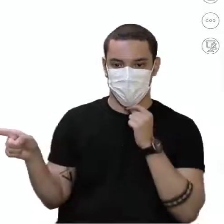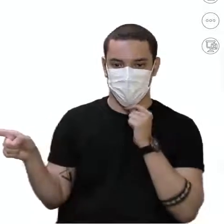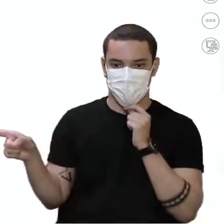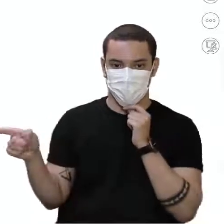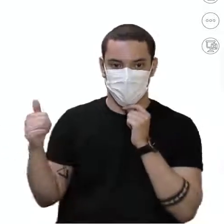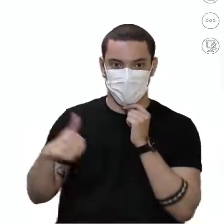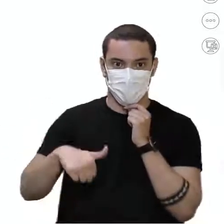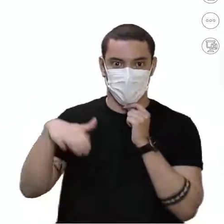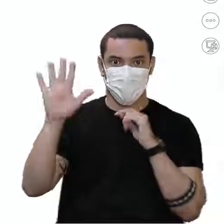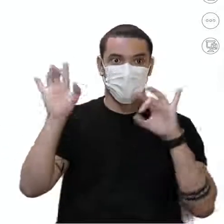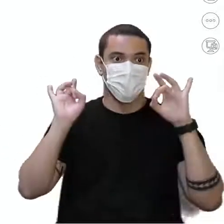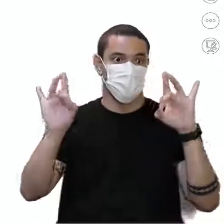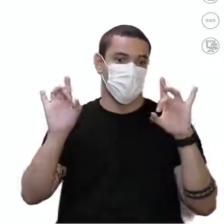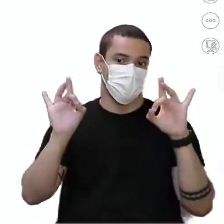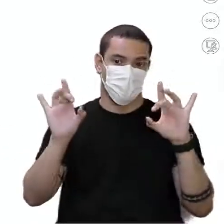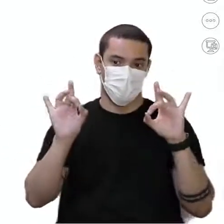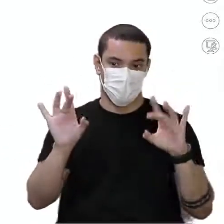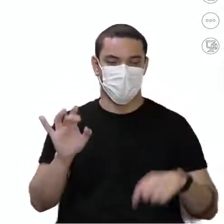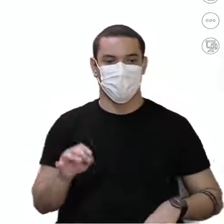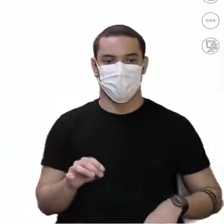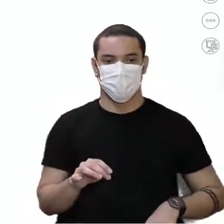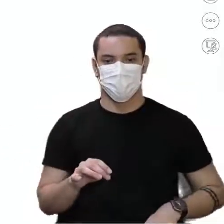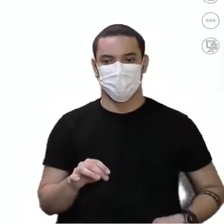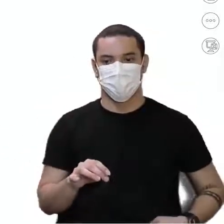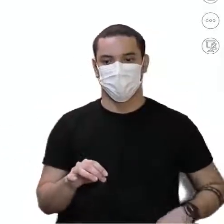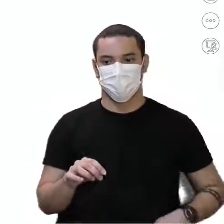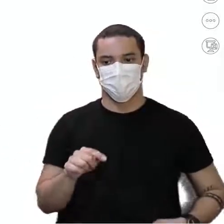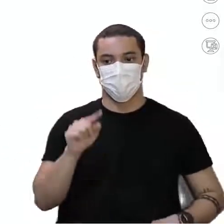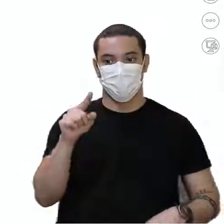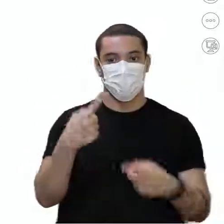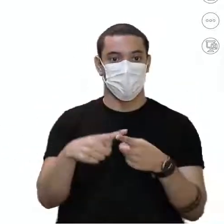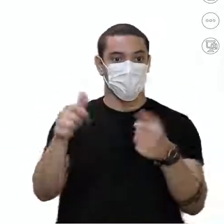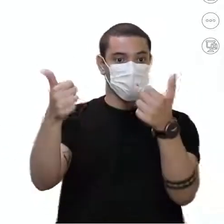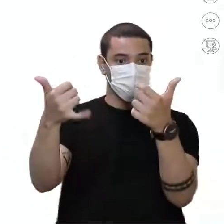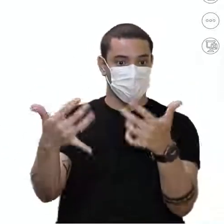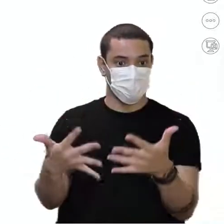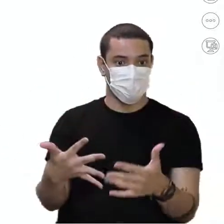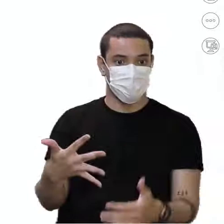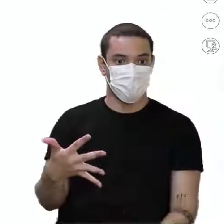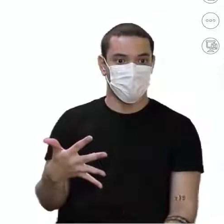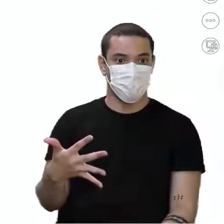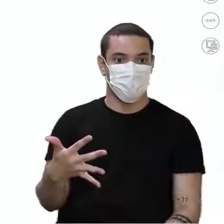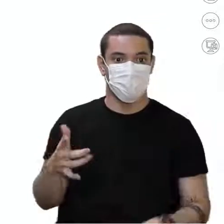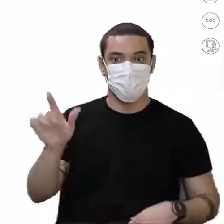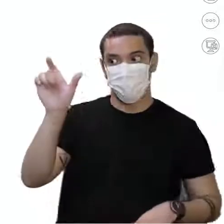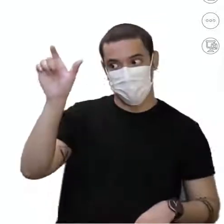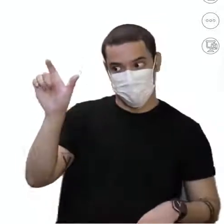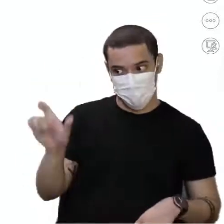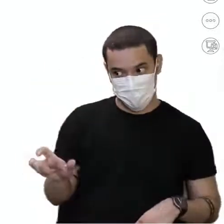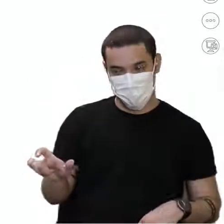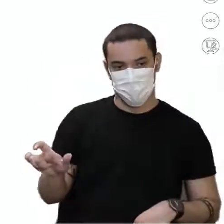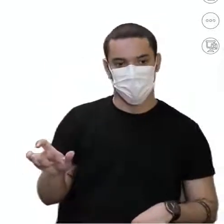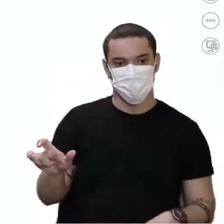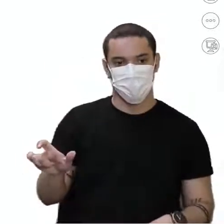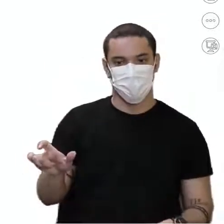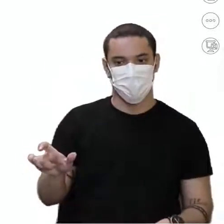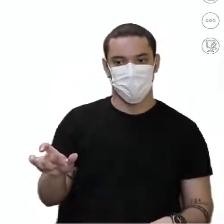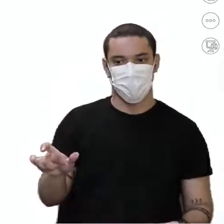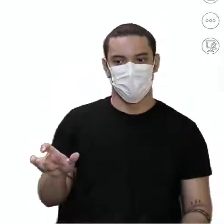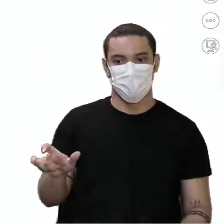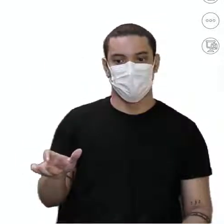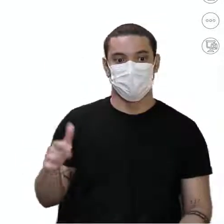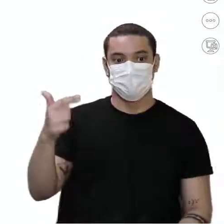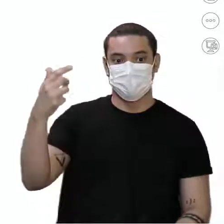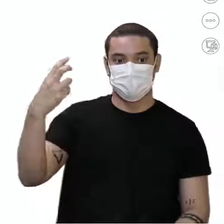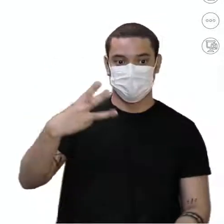mais específico. Você está usando, além de dizer quem, né, e o sujeito, que você está falando sobre a